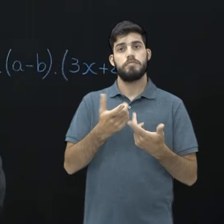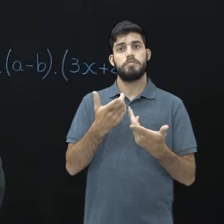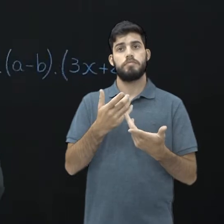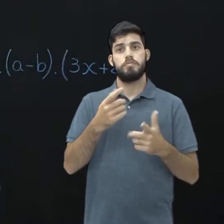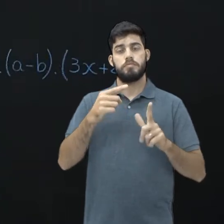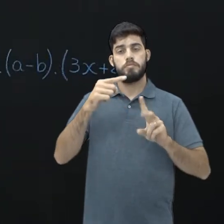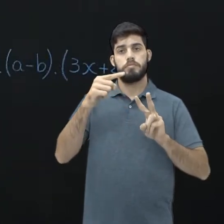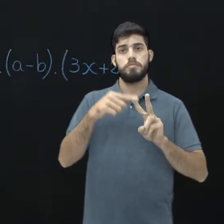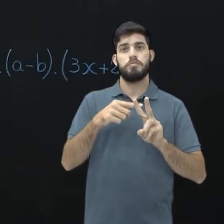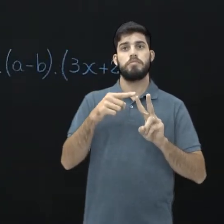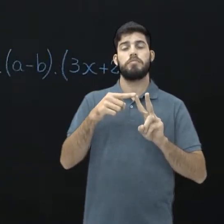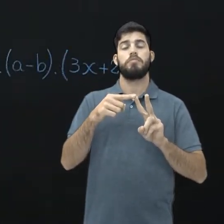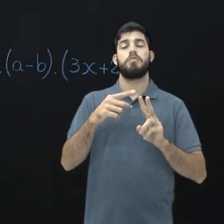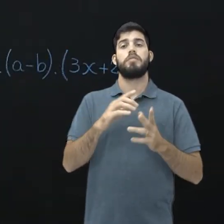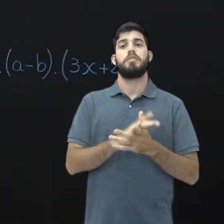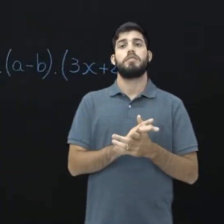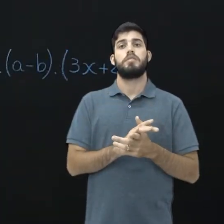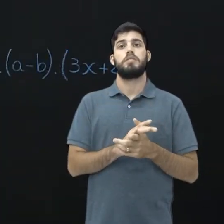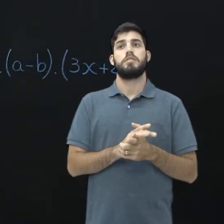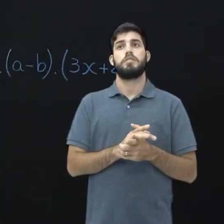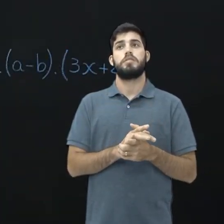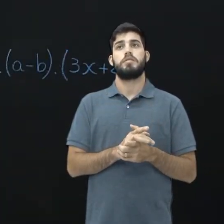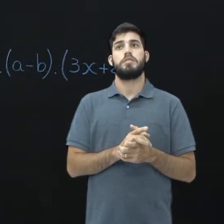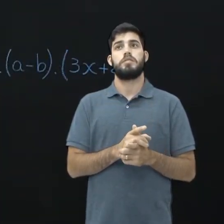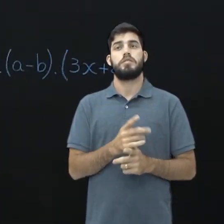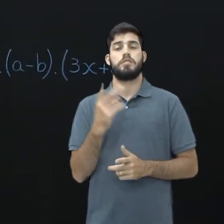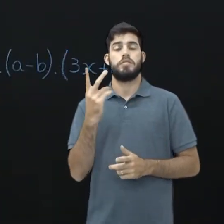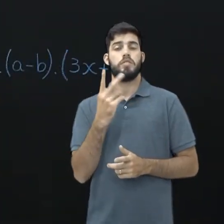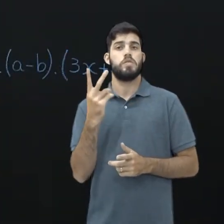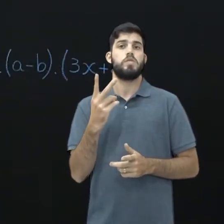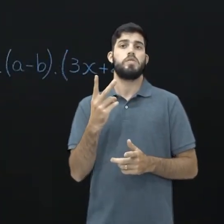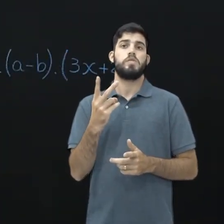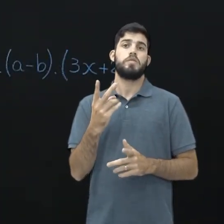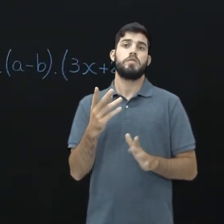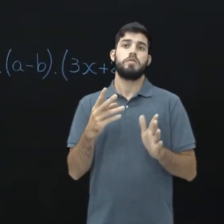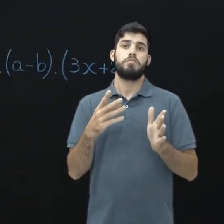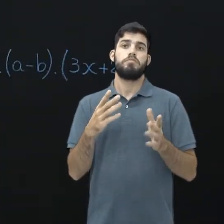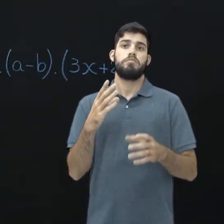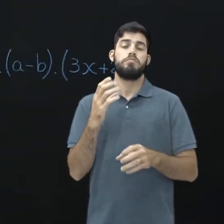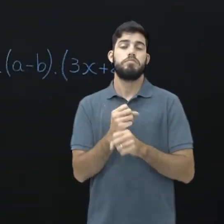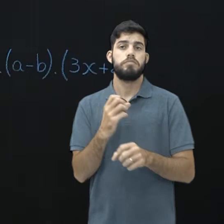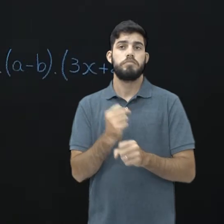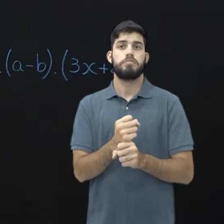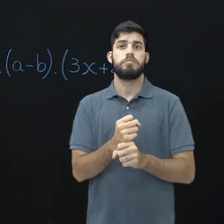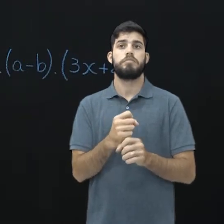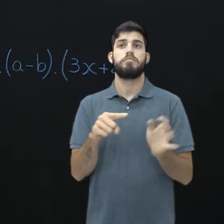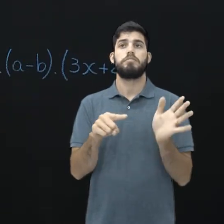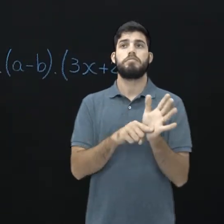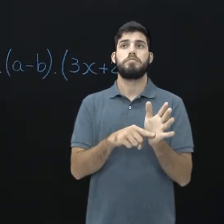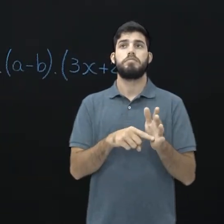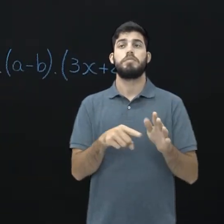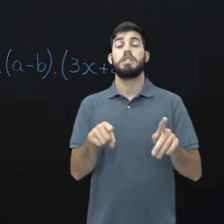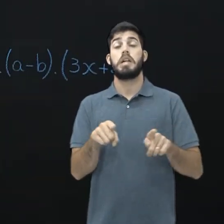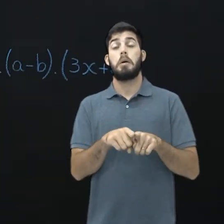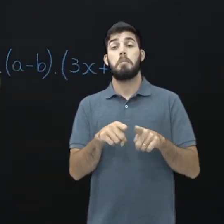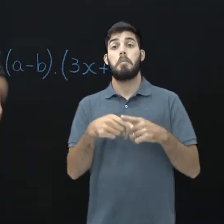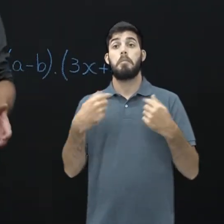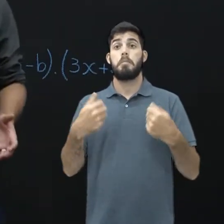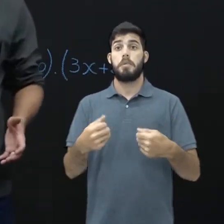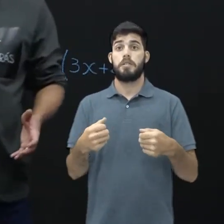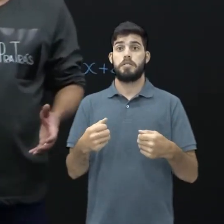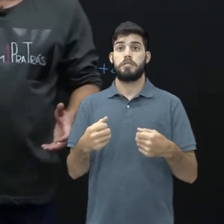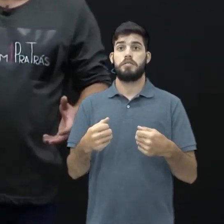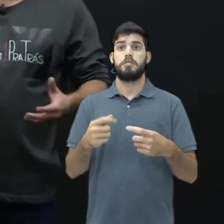raiz, você, além de colocar esses dois resultados em subtração, também deverá colocá-los